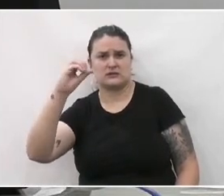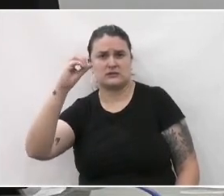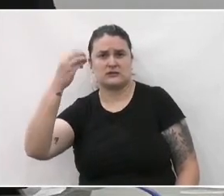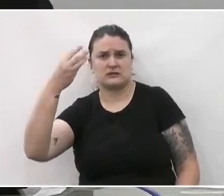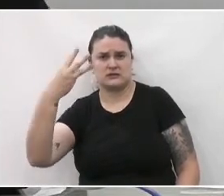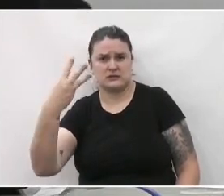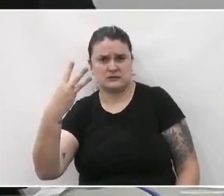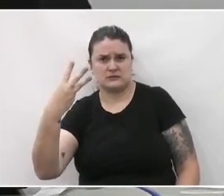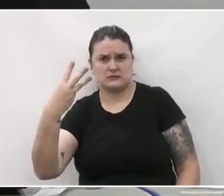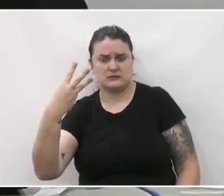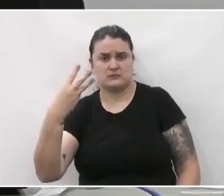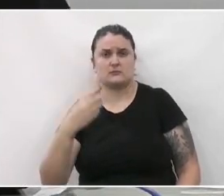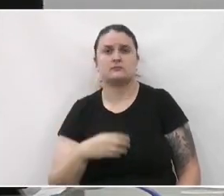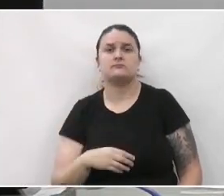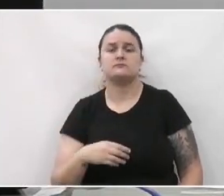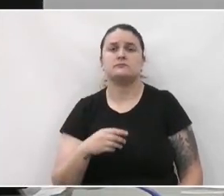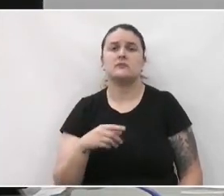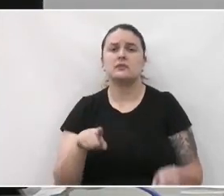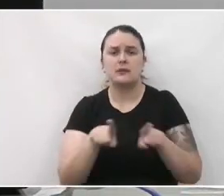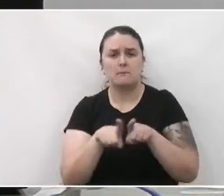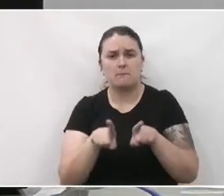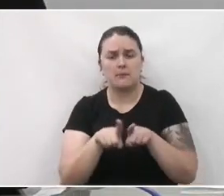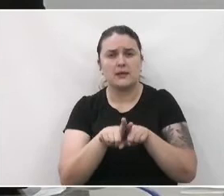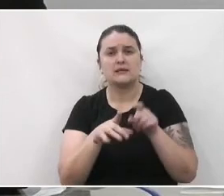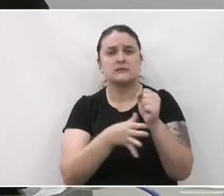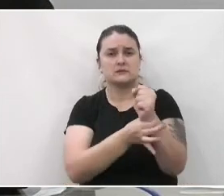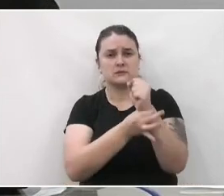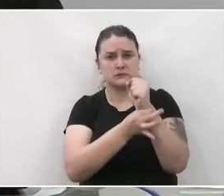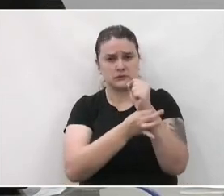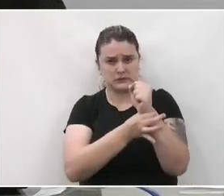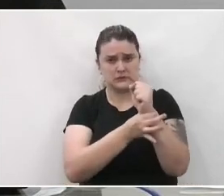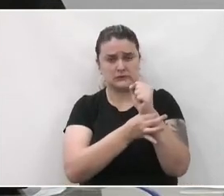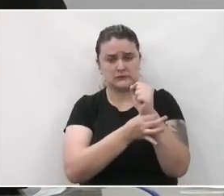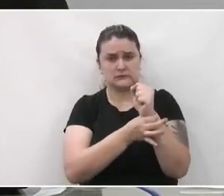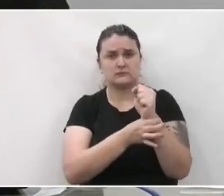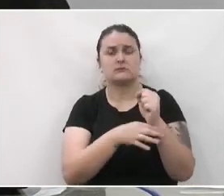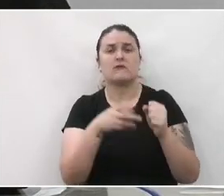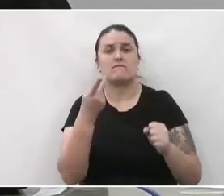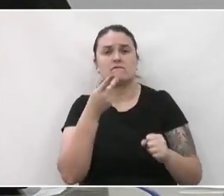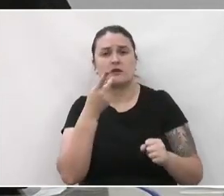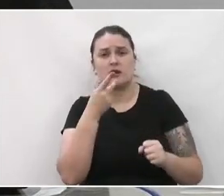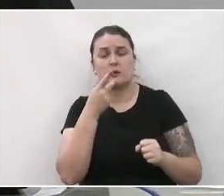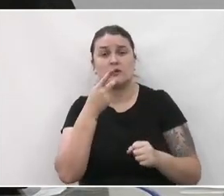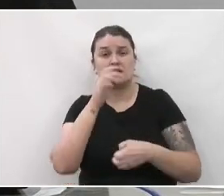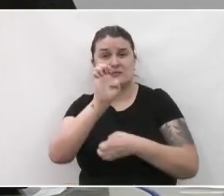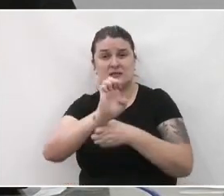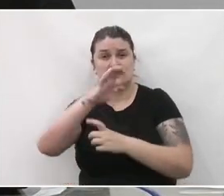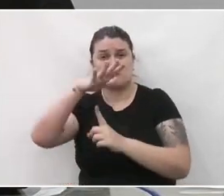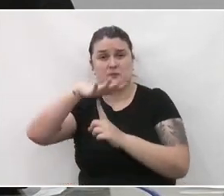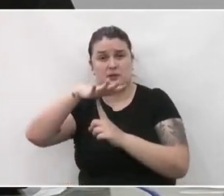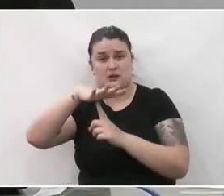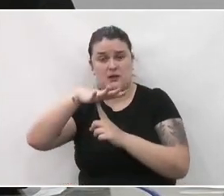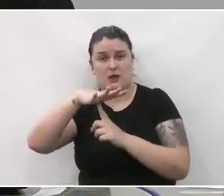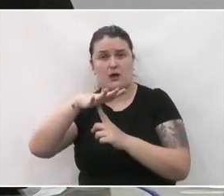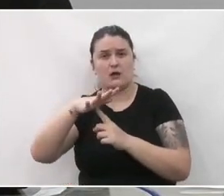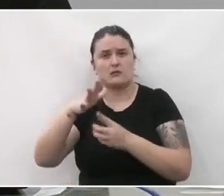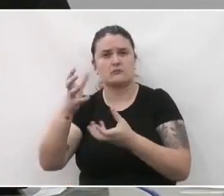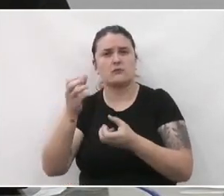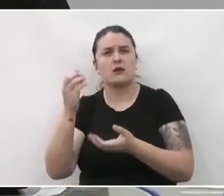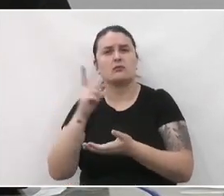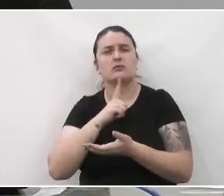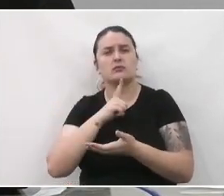429-9972-8703. Tá? E ainda sobre a segurança pública, destaco que o Paraná recebeu nessa última semana a